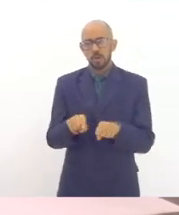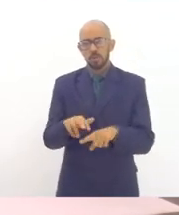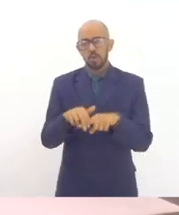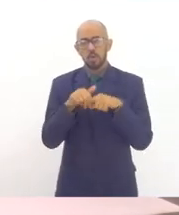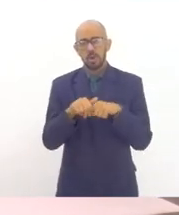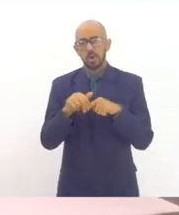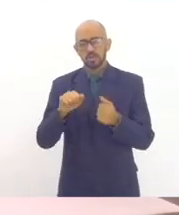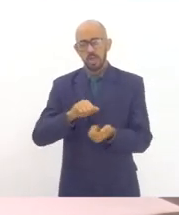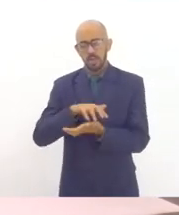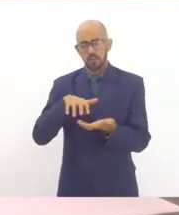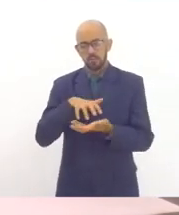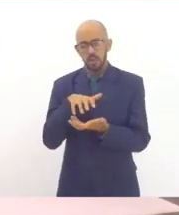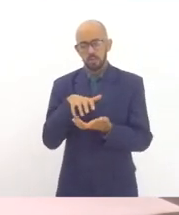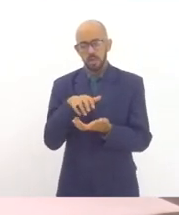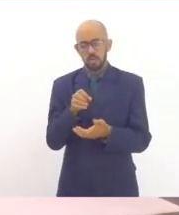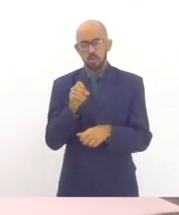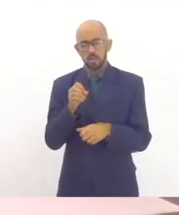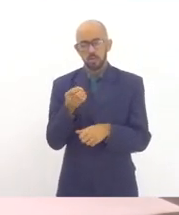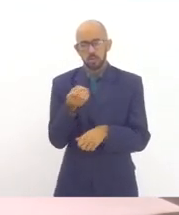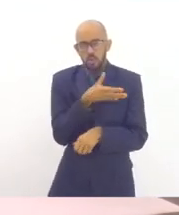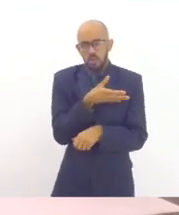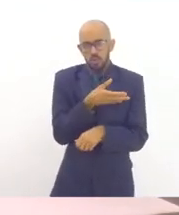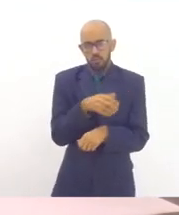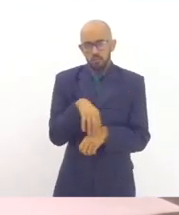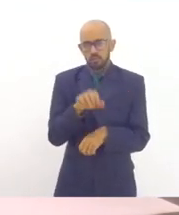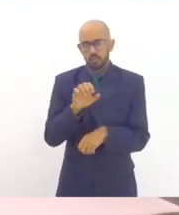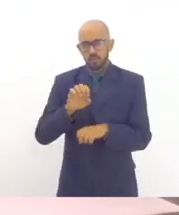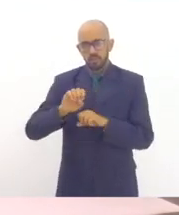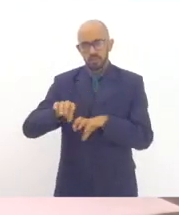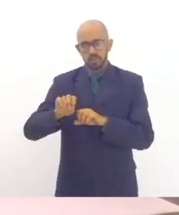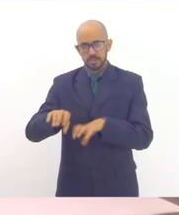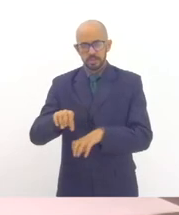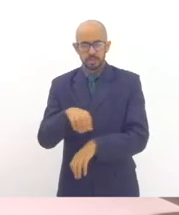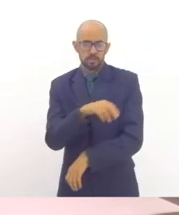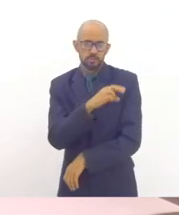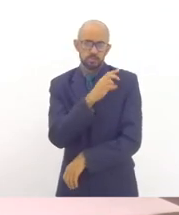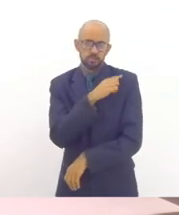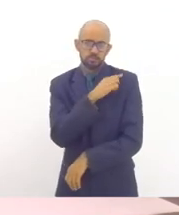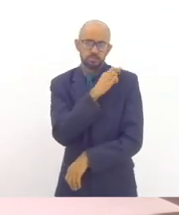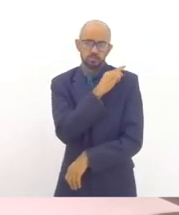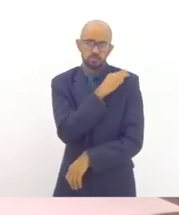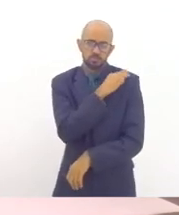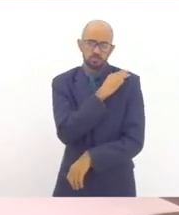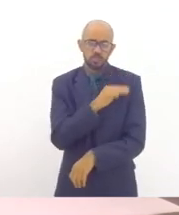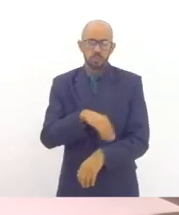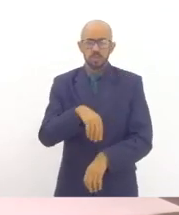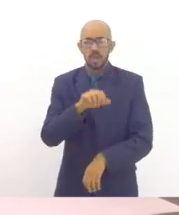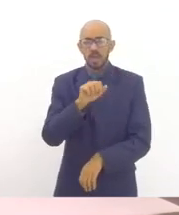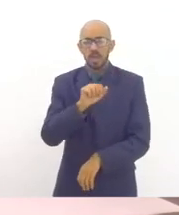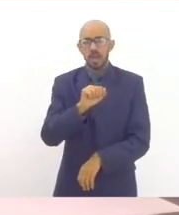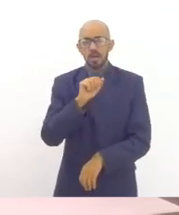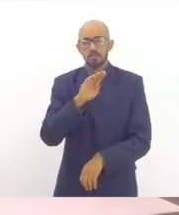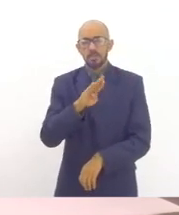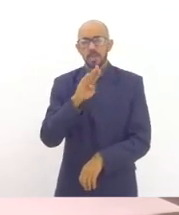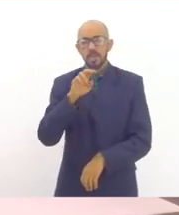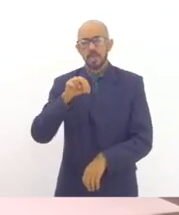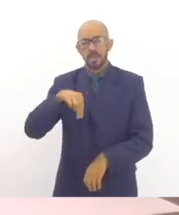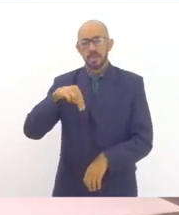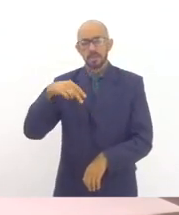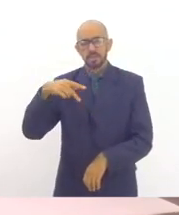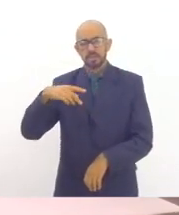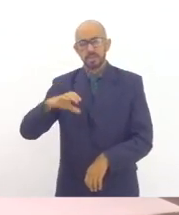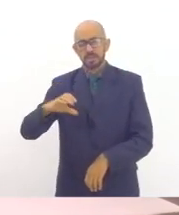ensino médio e a BNCC que estava sendo implementada. Também nesse